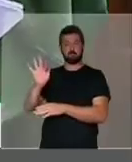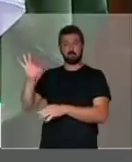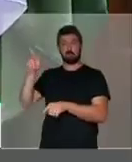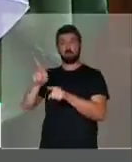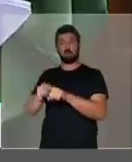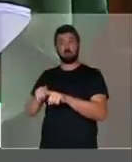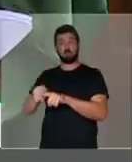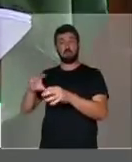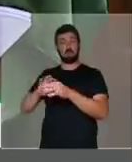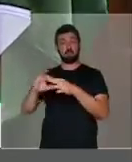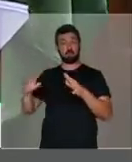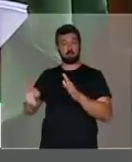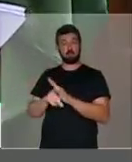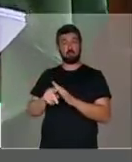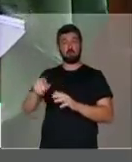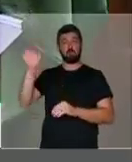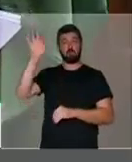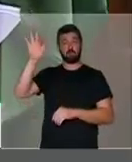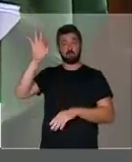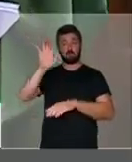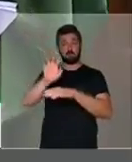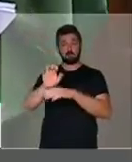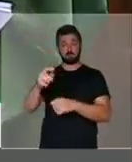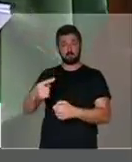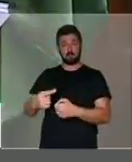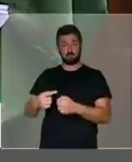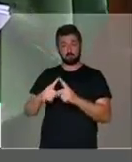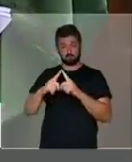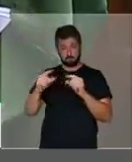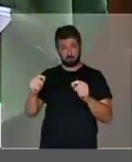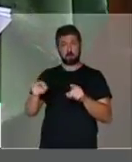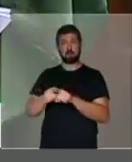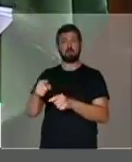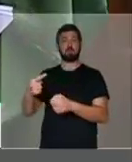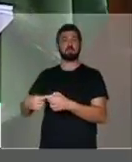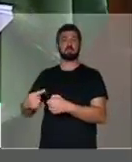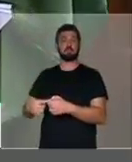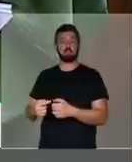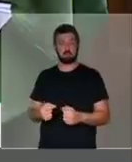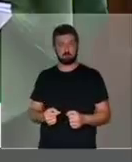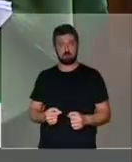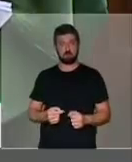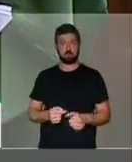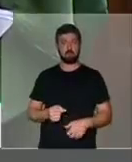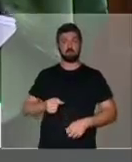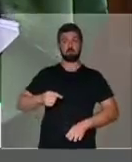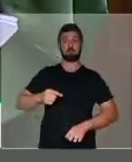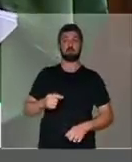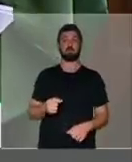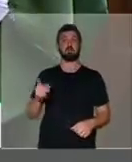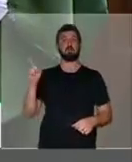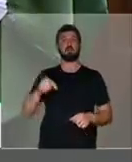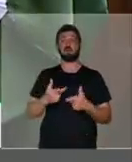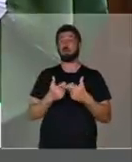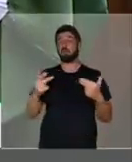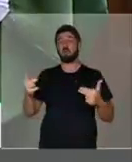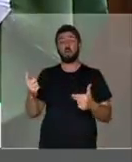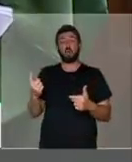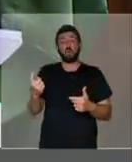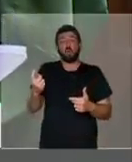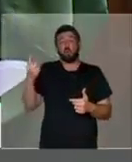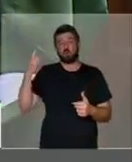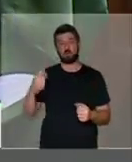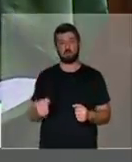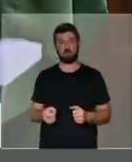e das autonomias da União, dos Estados, do Distrito Federal e dos municípios, sendo um instituto